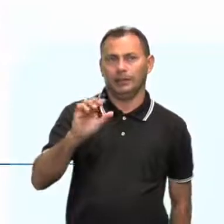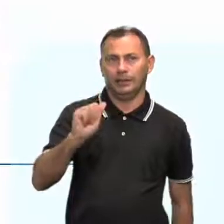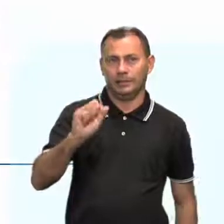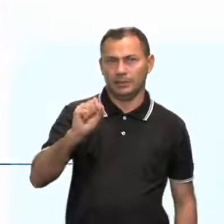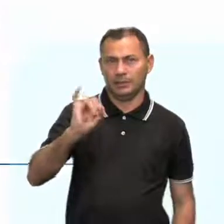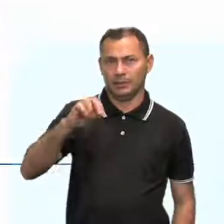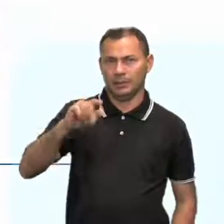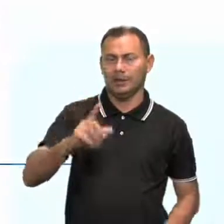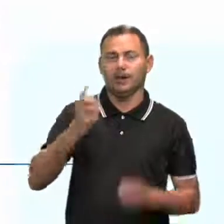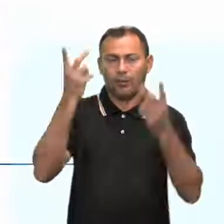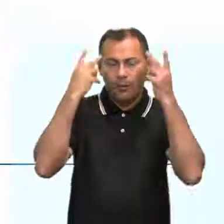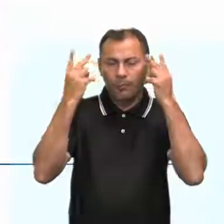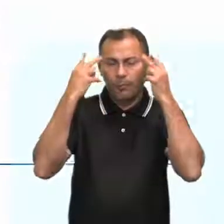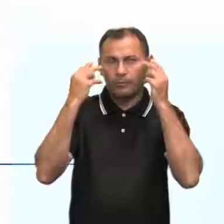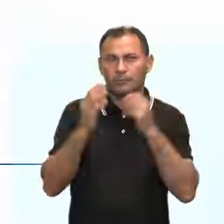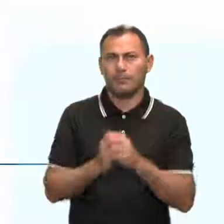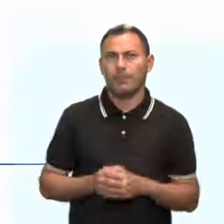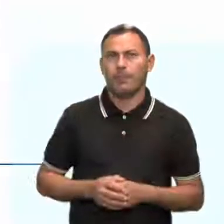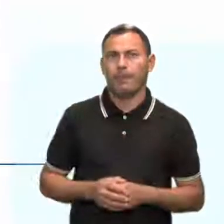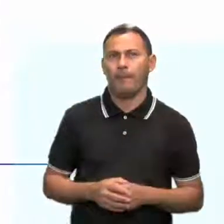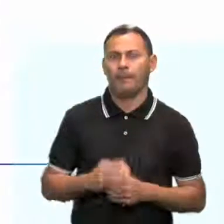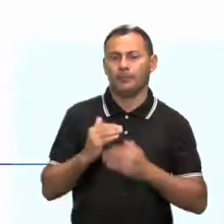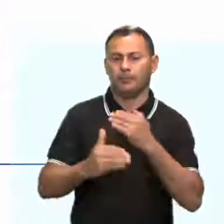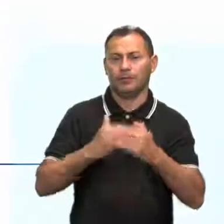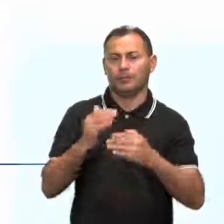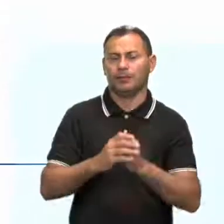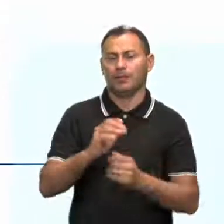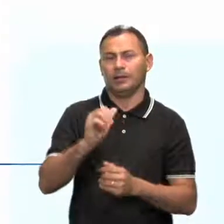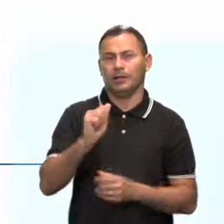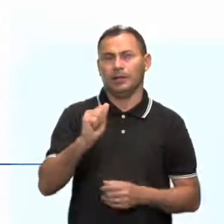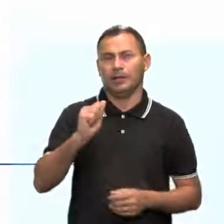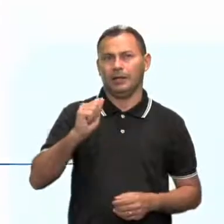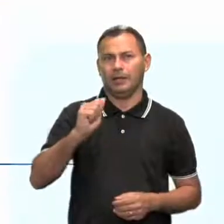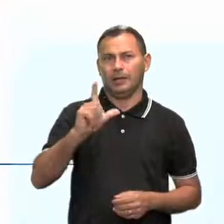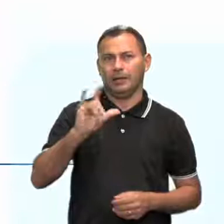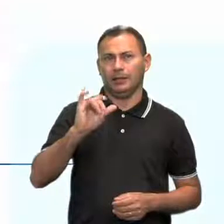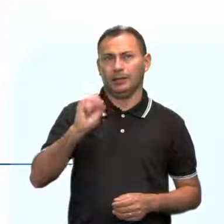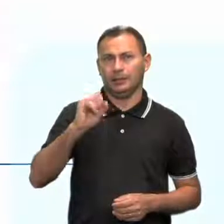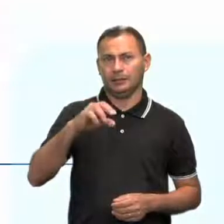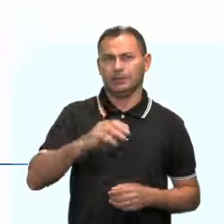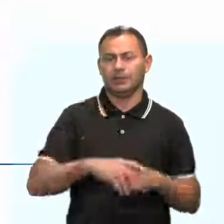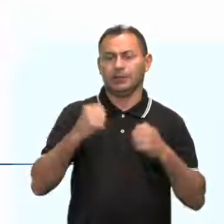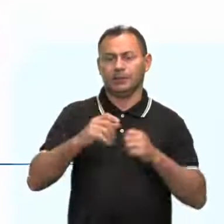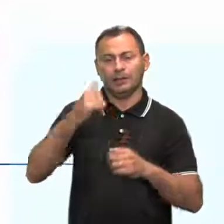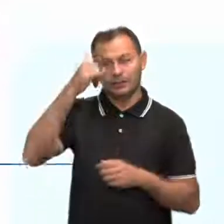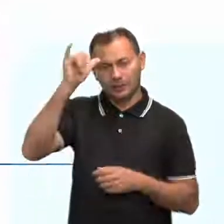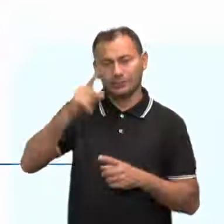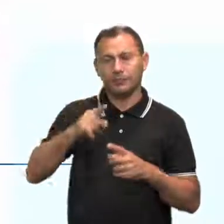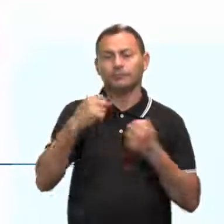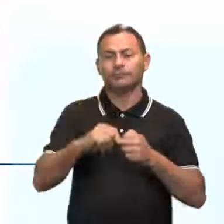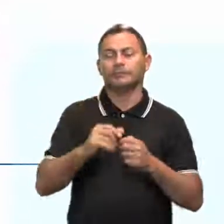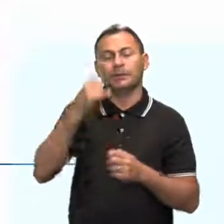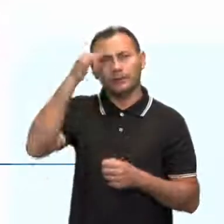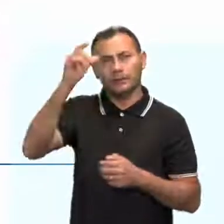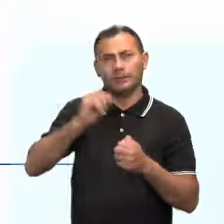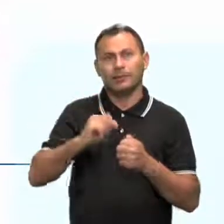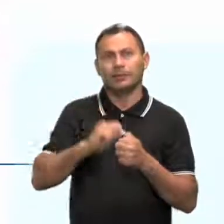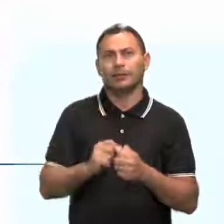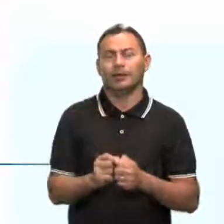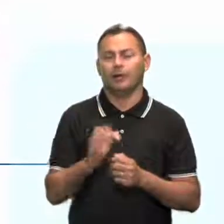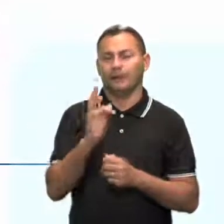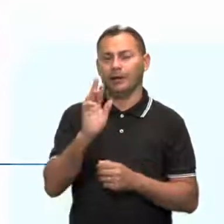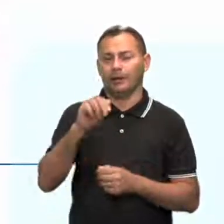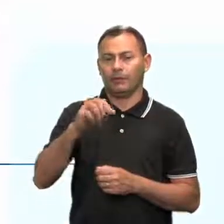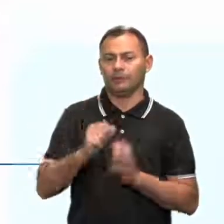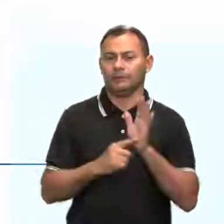é muito comum. Esse processo de aliasing é muito comum e a gente precisa evitar. E você só evita fazendo com que a